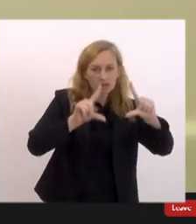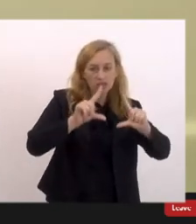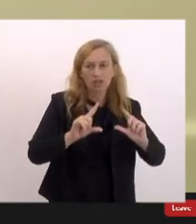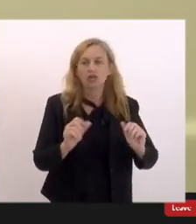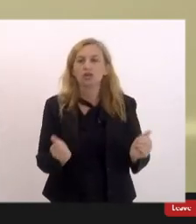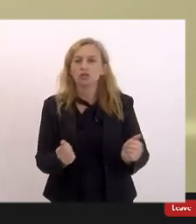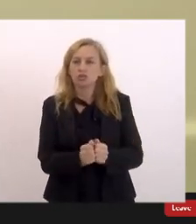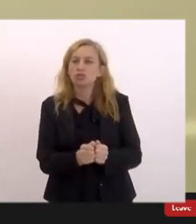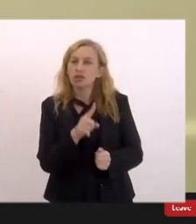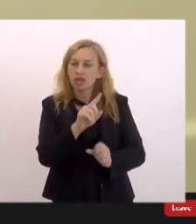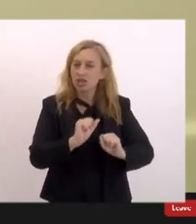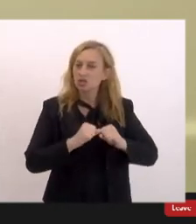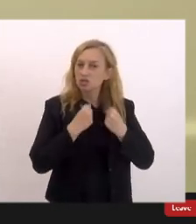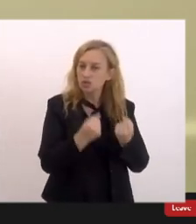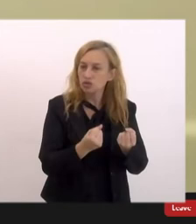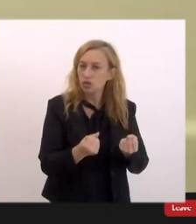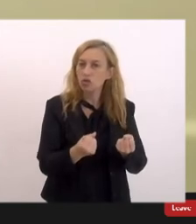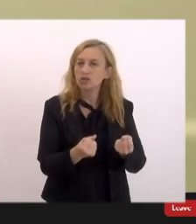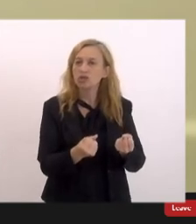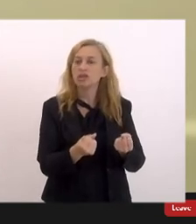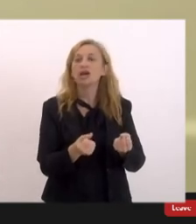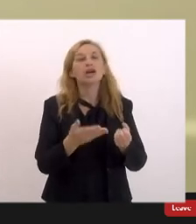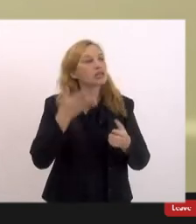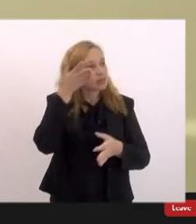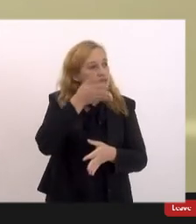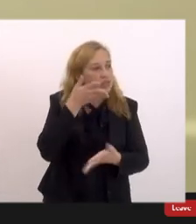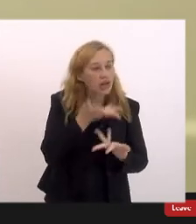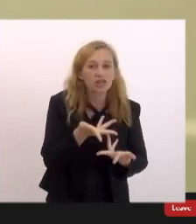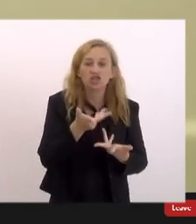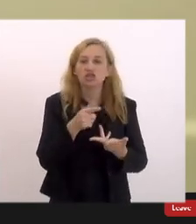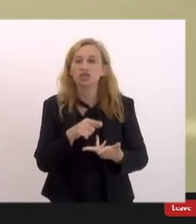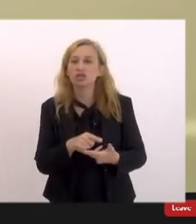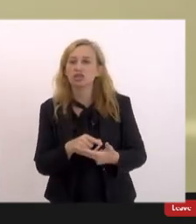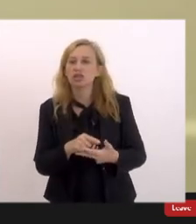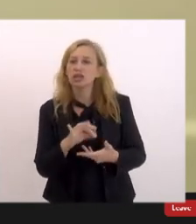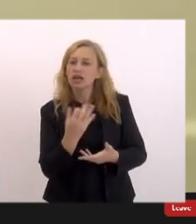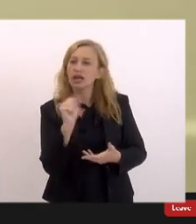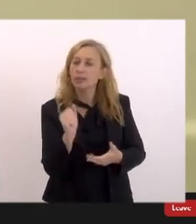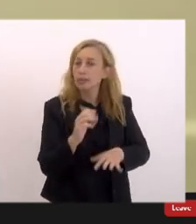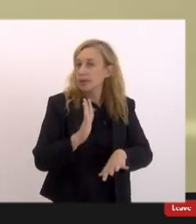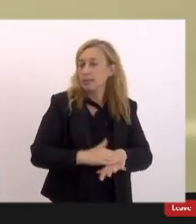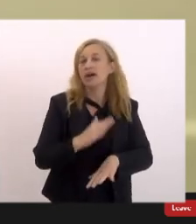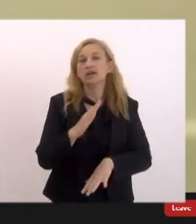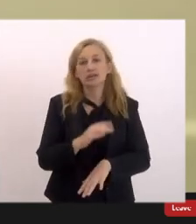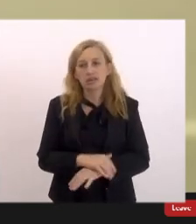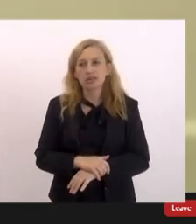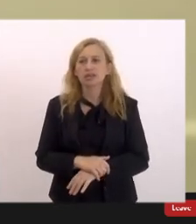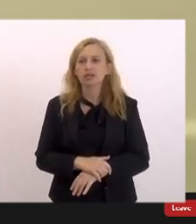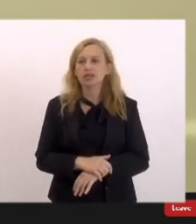para que eles fortaleçam, para que eles reforcem essa mensagem. Aquilo ali é uma campanha muito mais